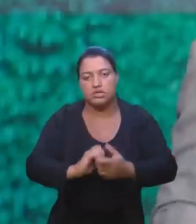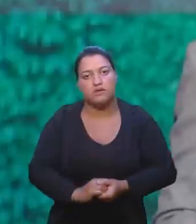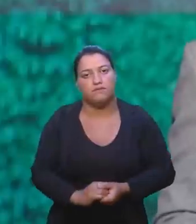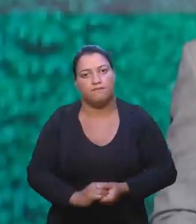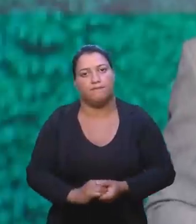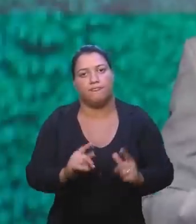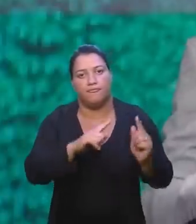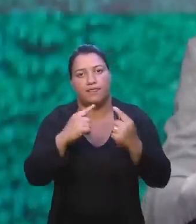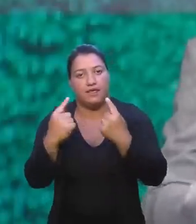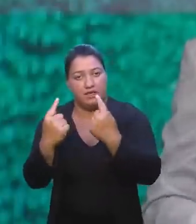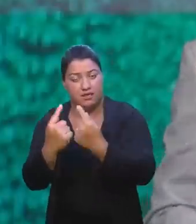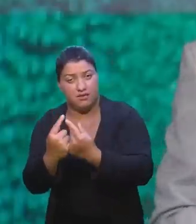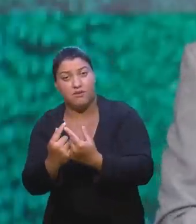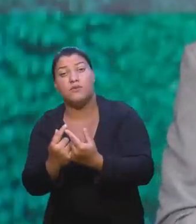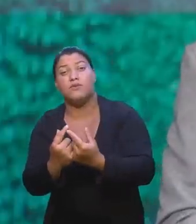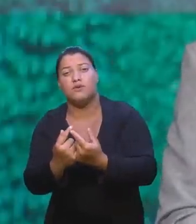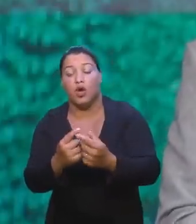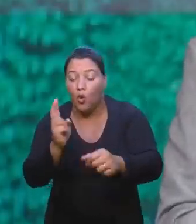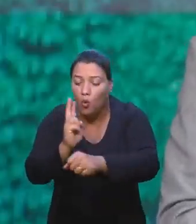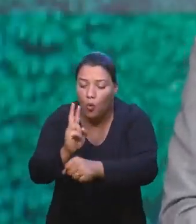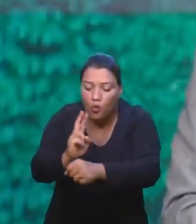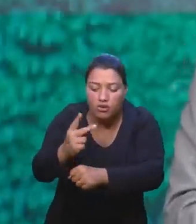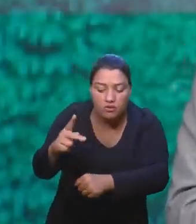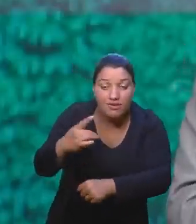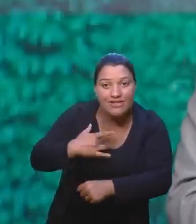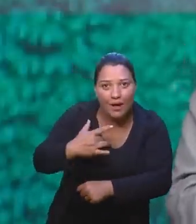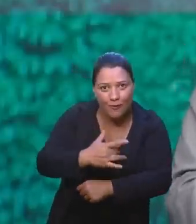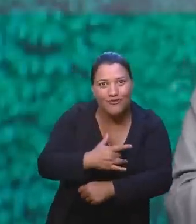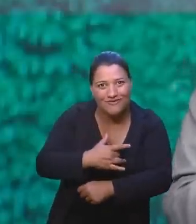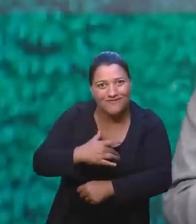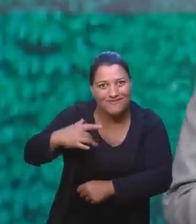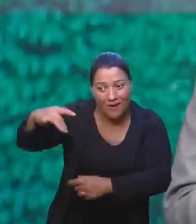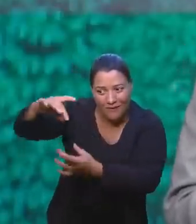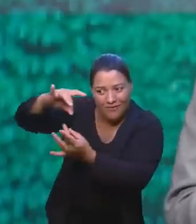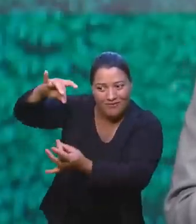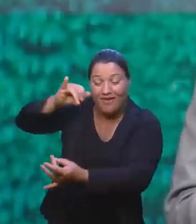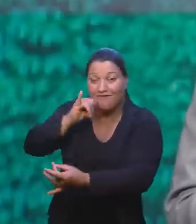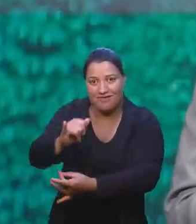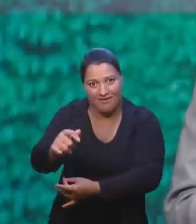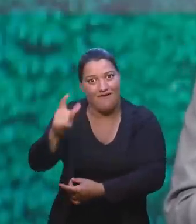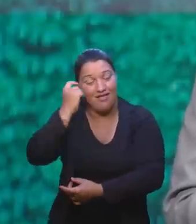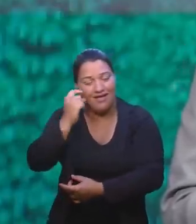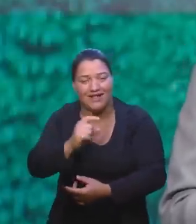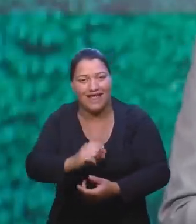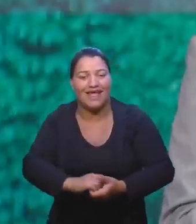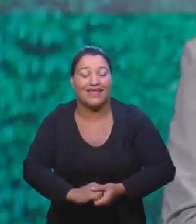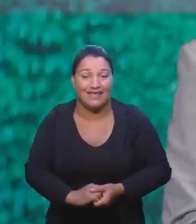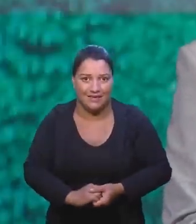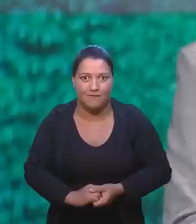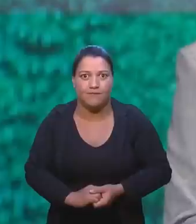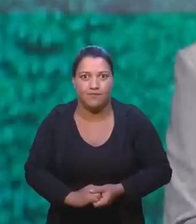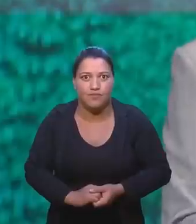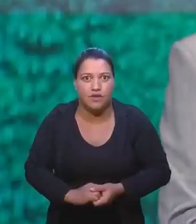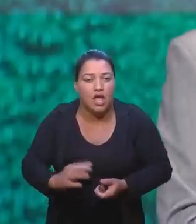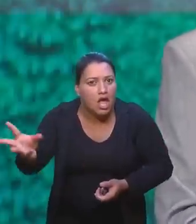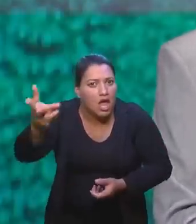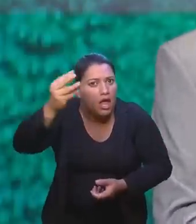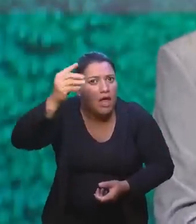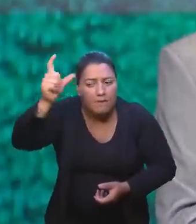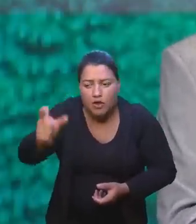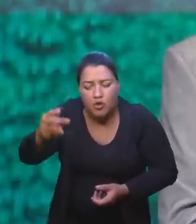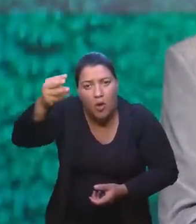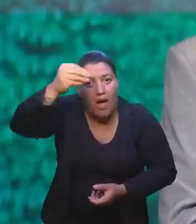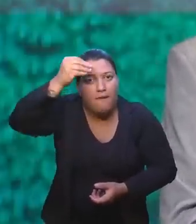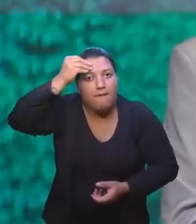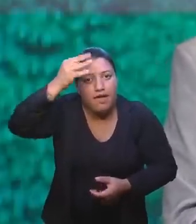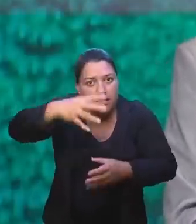Gênese que viria, cuida dessa saúde. Então, ele passou muitos abalos da saúde. Médiuns dissidentes da